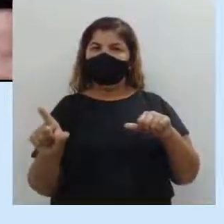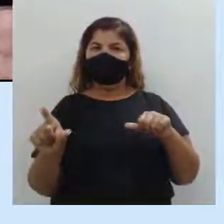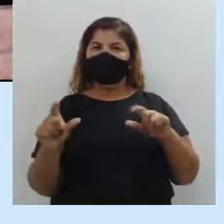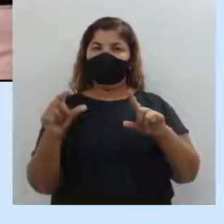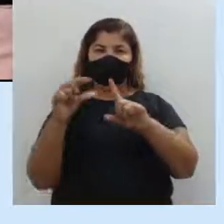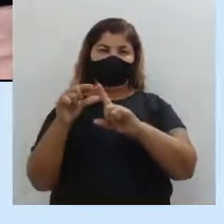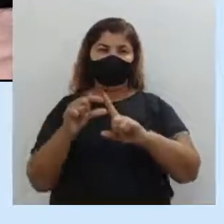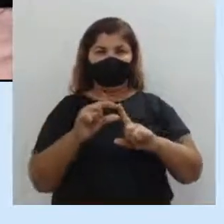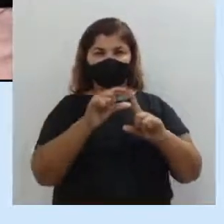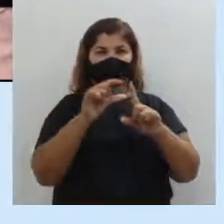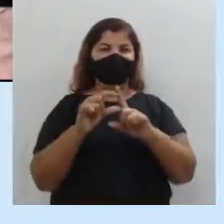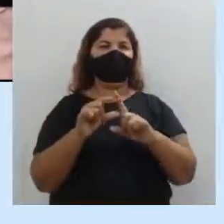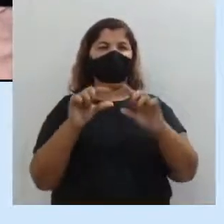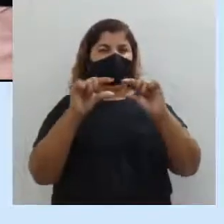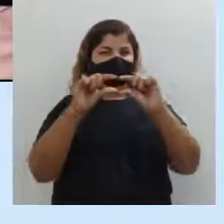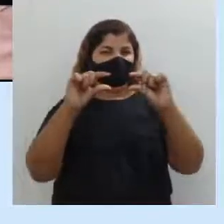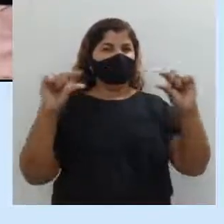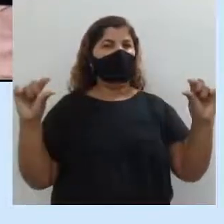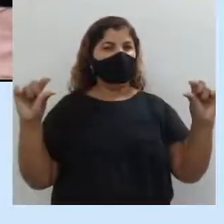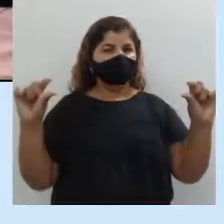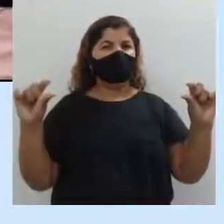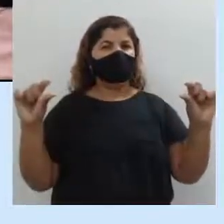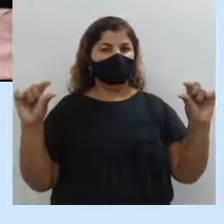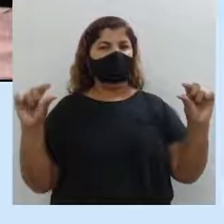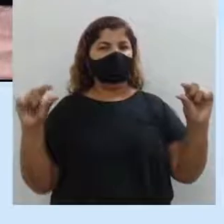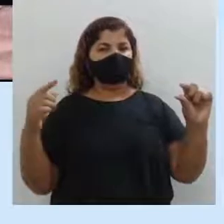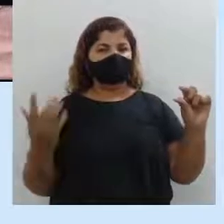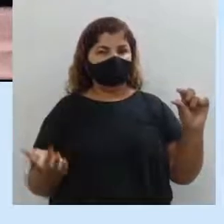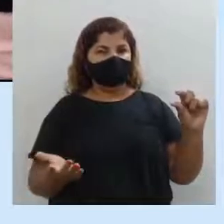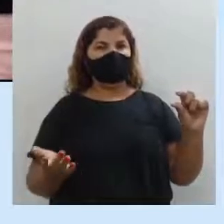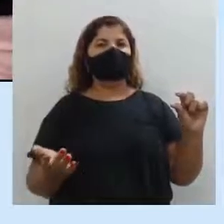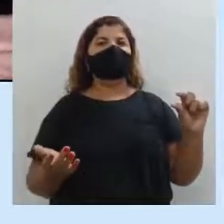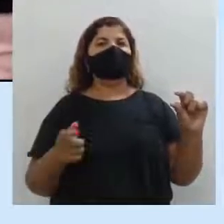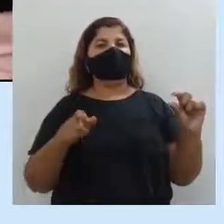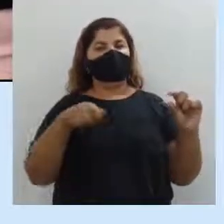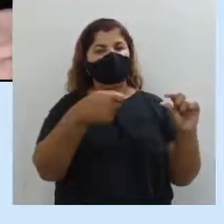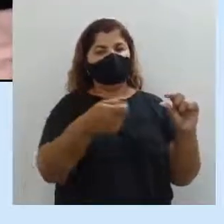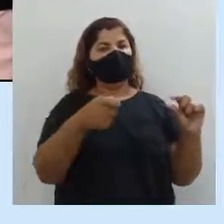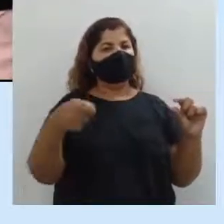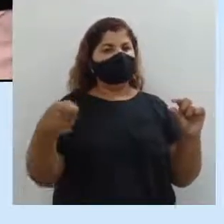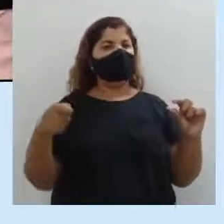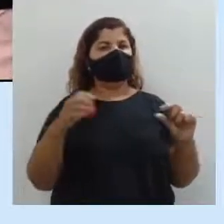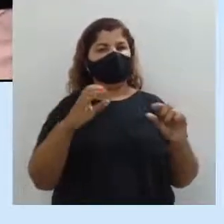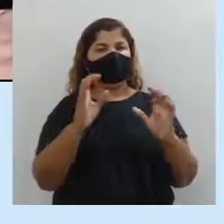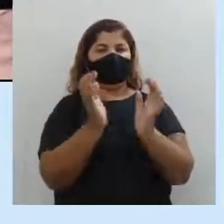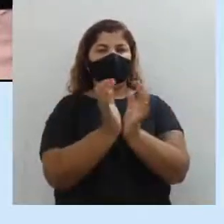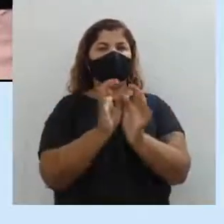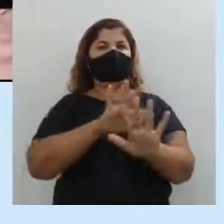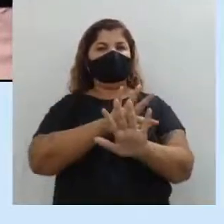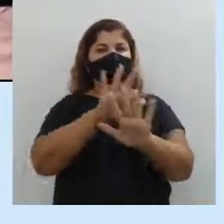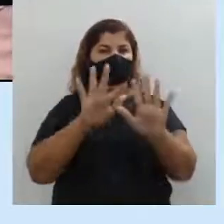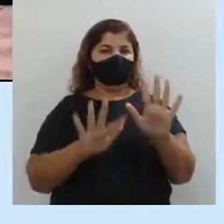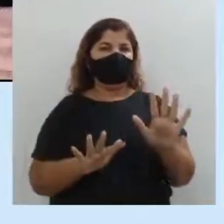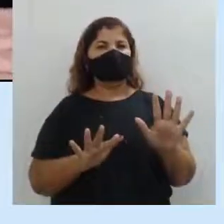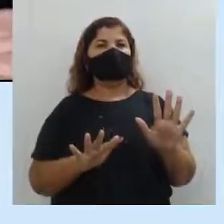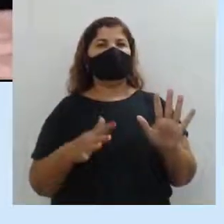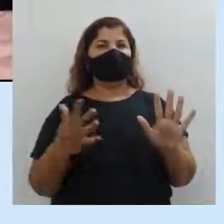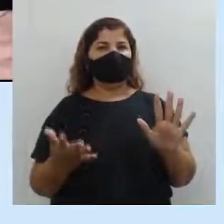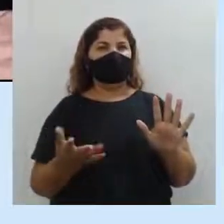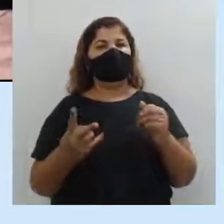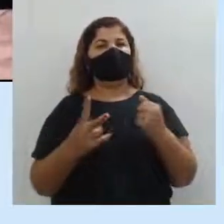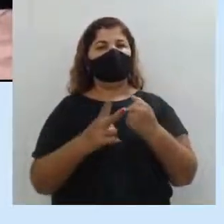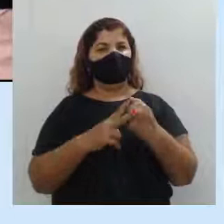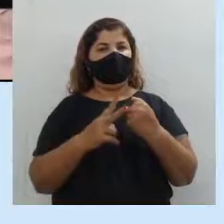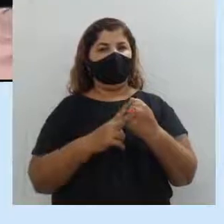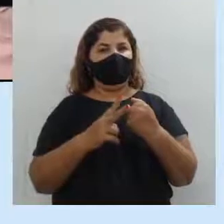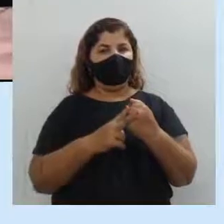termos da oração, né? Essas outras classes de palavras, aliás, né? Verbo é uma outra classe